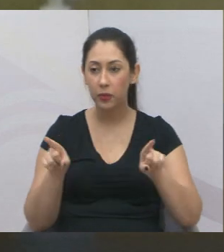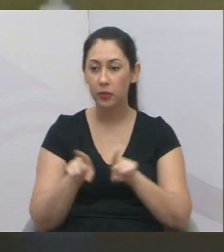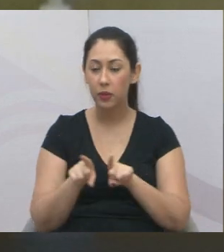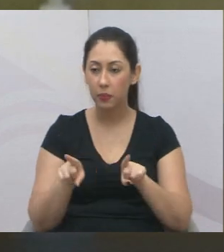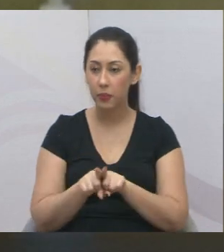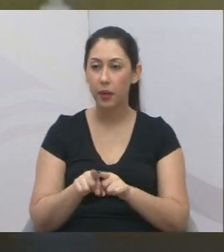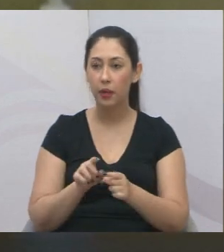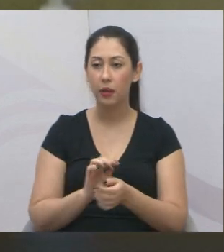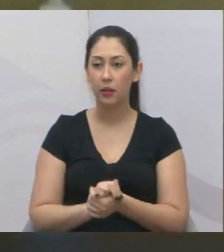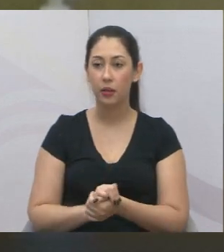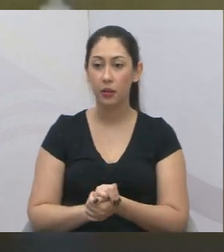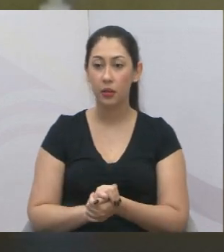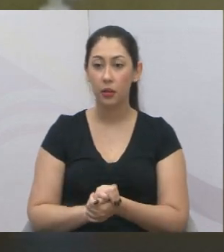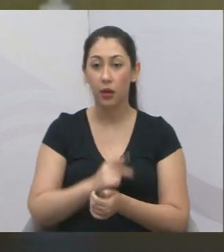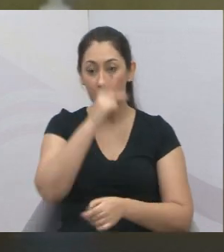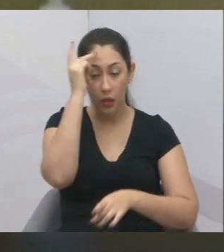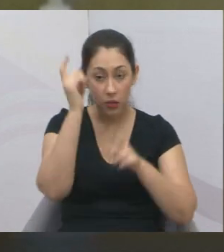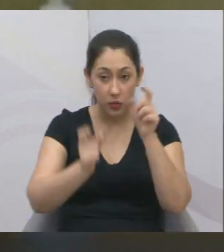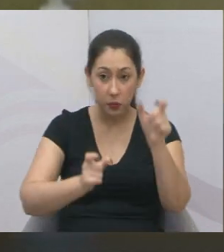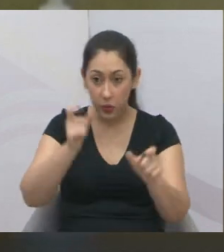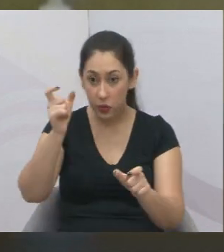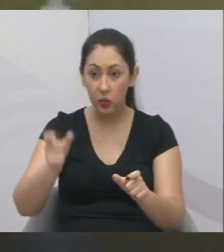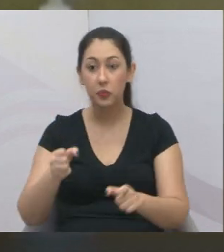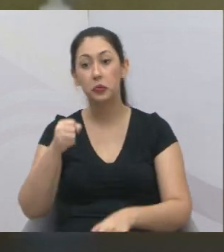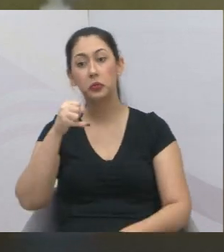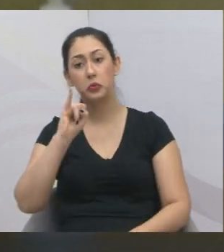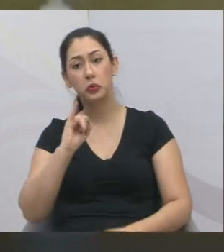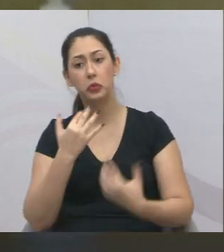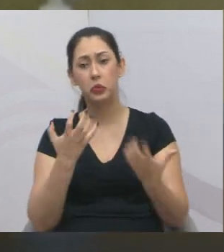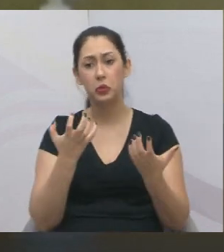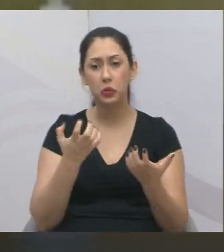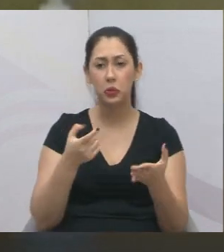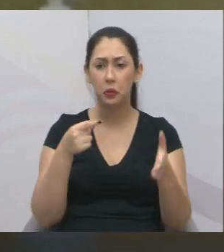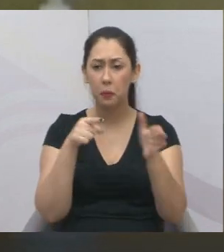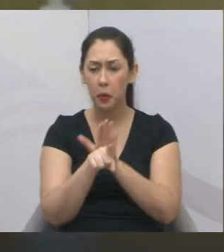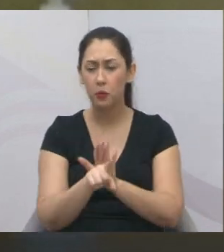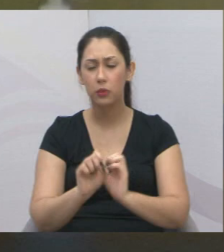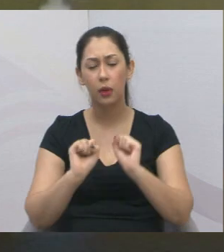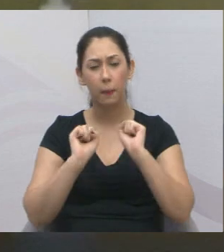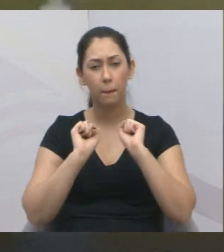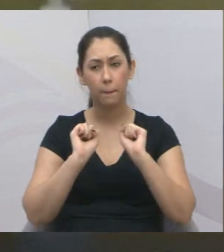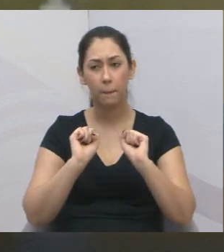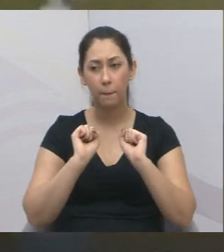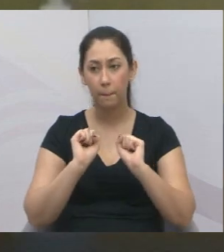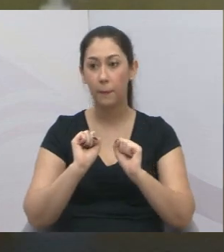aqui para o público, né, presente, se alguém gostaria de perguntar alguma coisa.